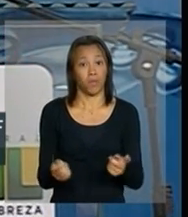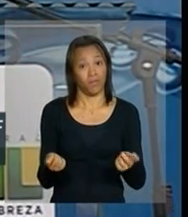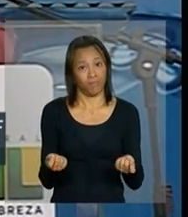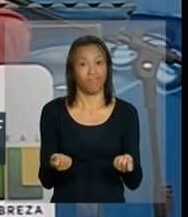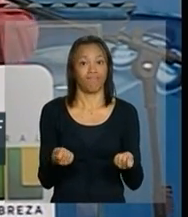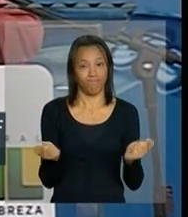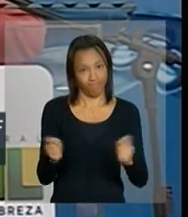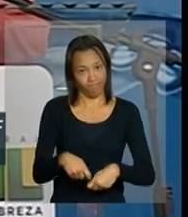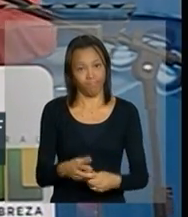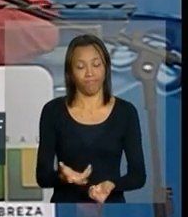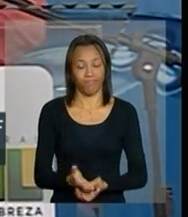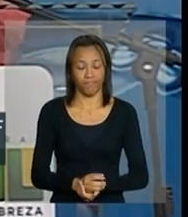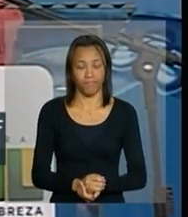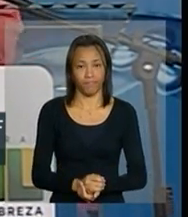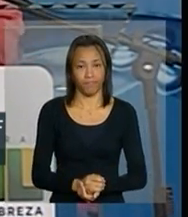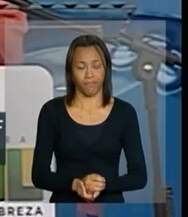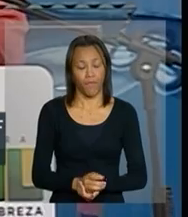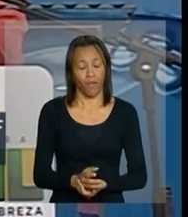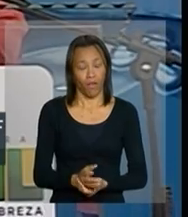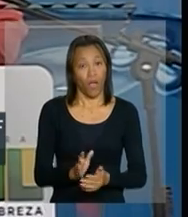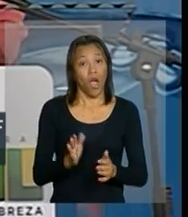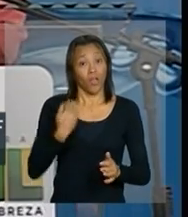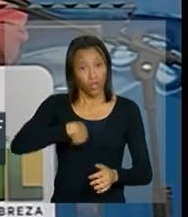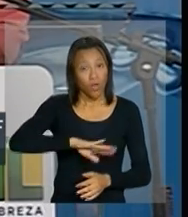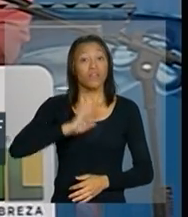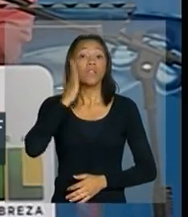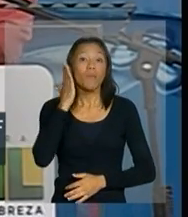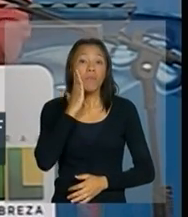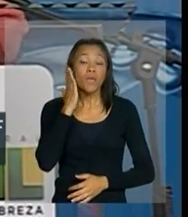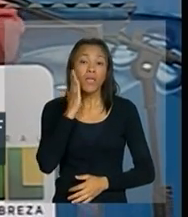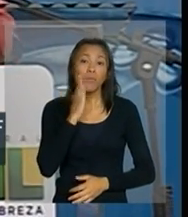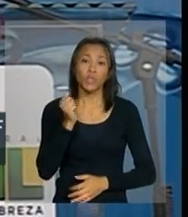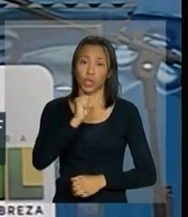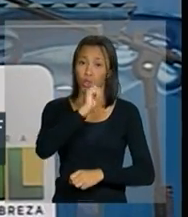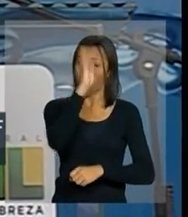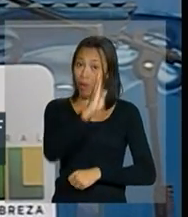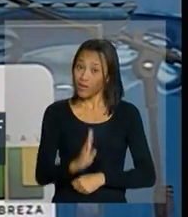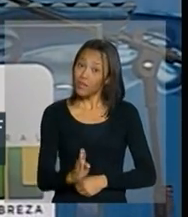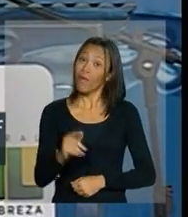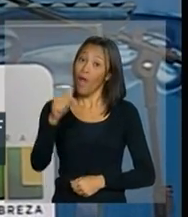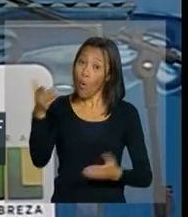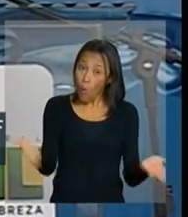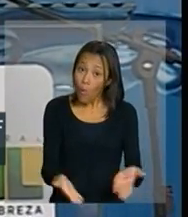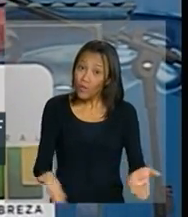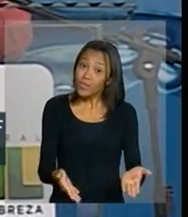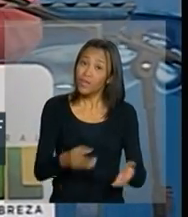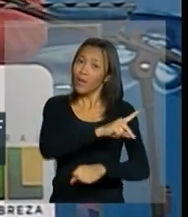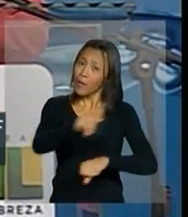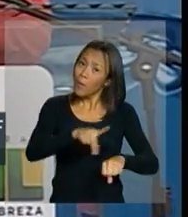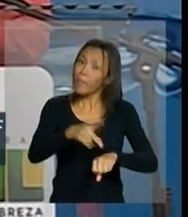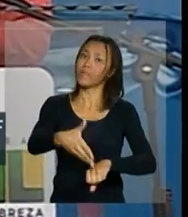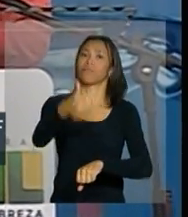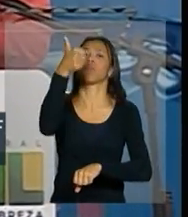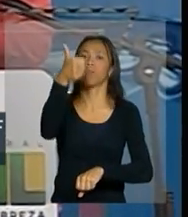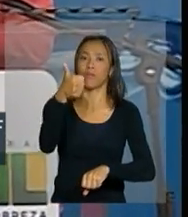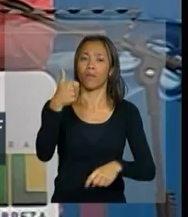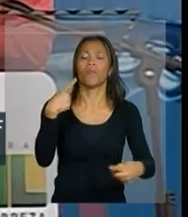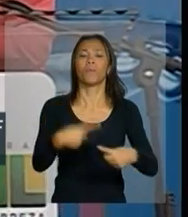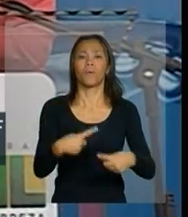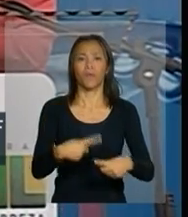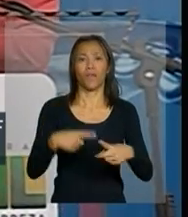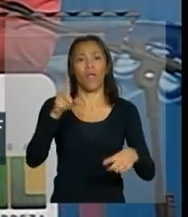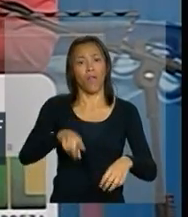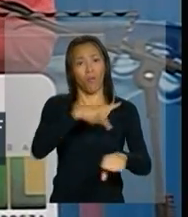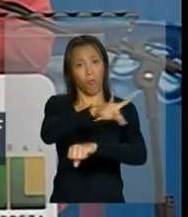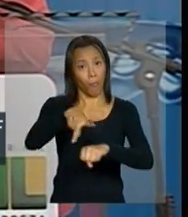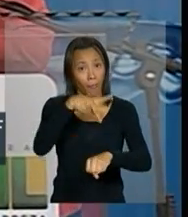humano. Nós sabemos que o Brasil é hoje um país melhor, porque é um país